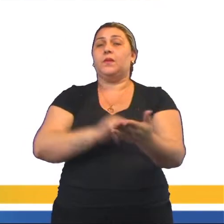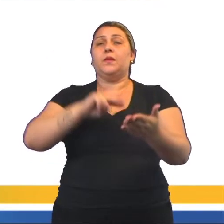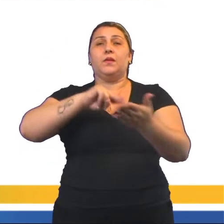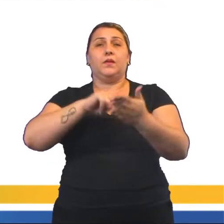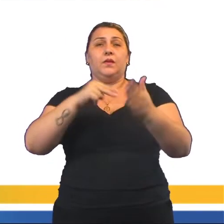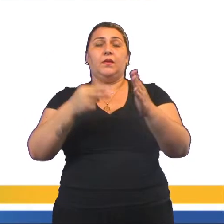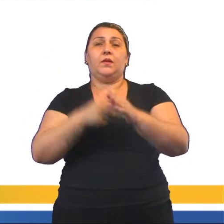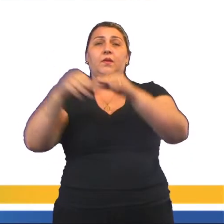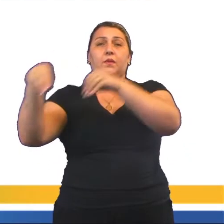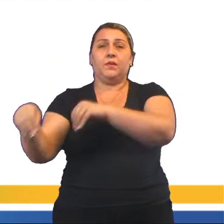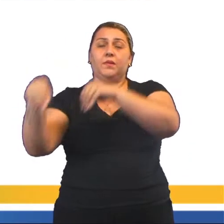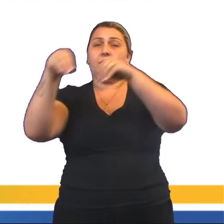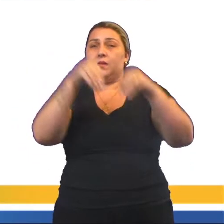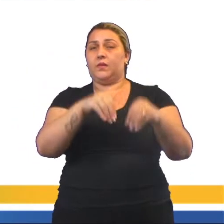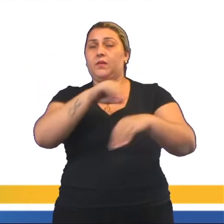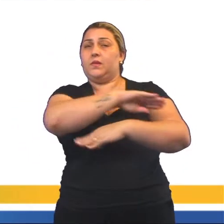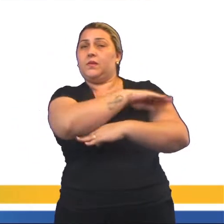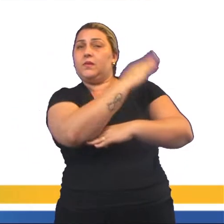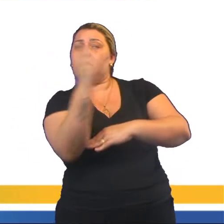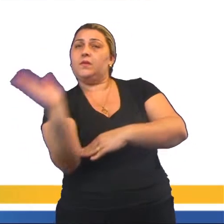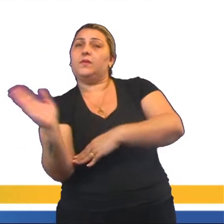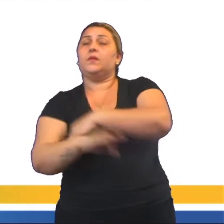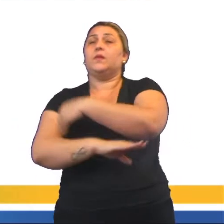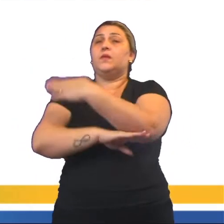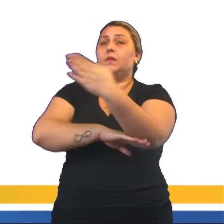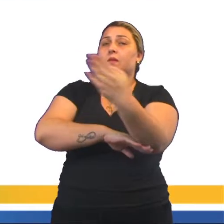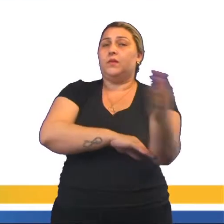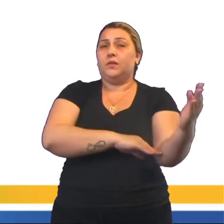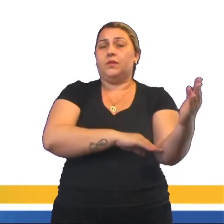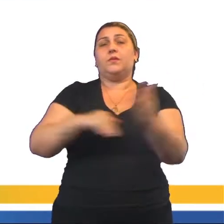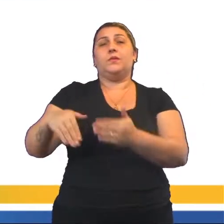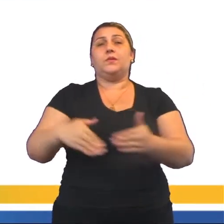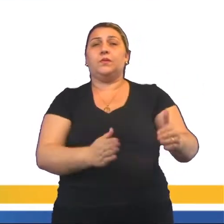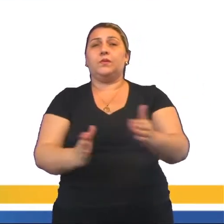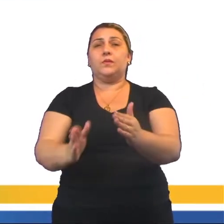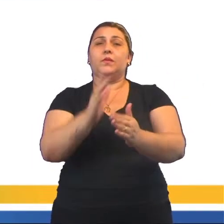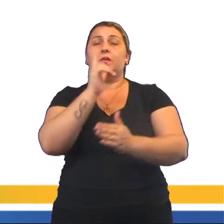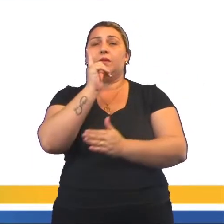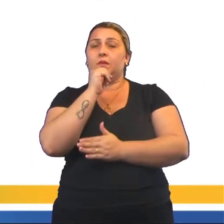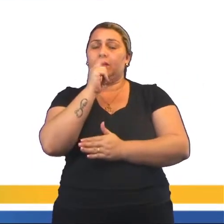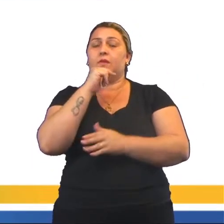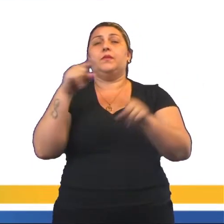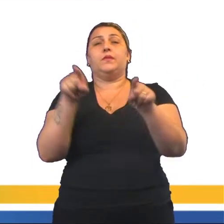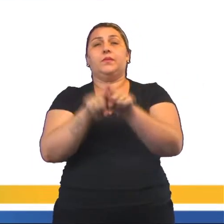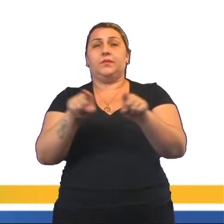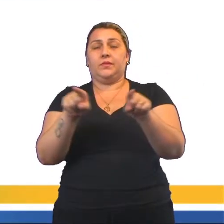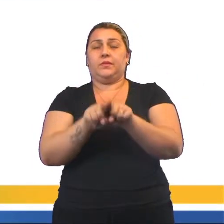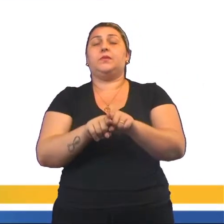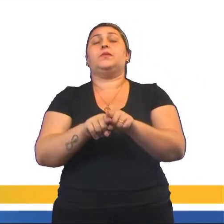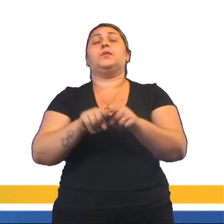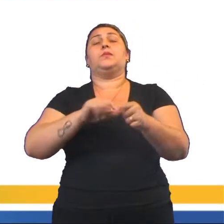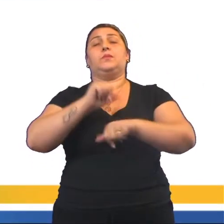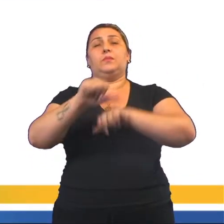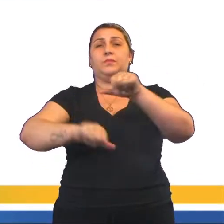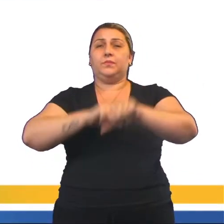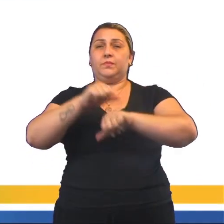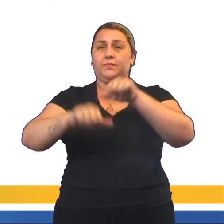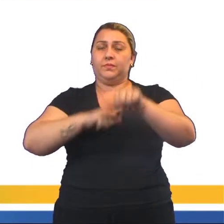significa a remoção das florestas ao longo dos cursos dos rios, acarreta diversas